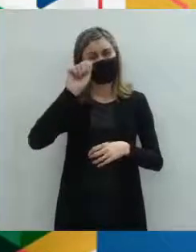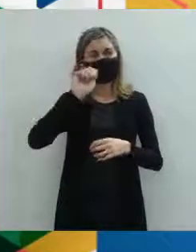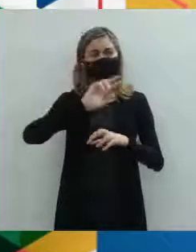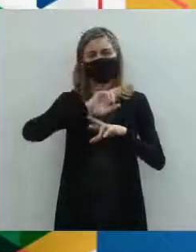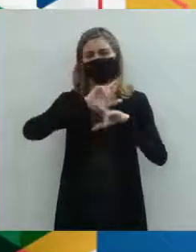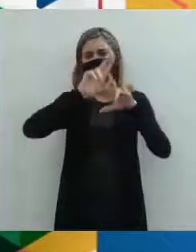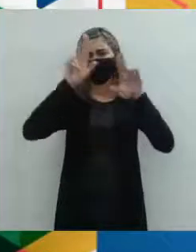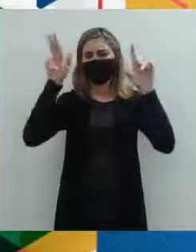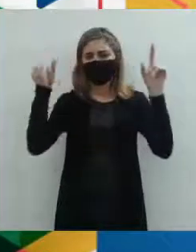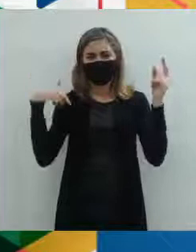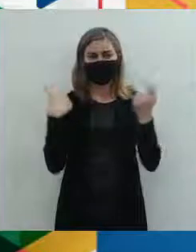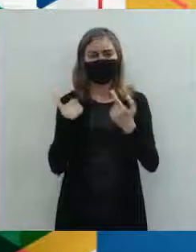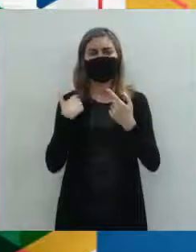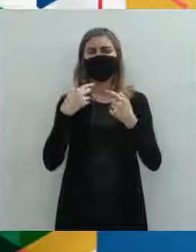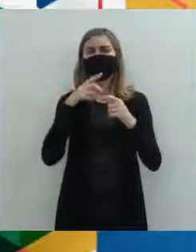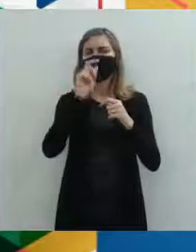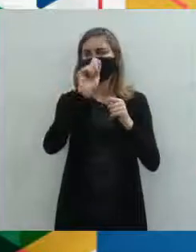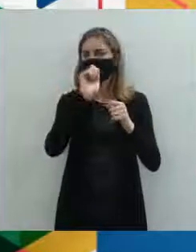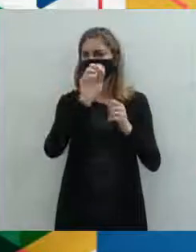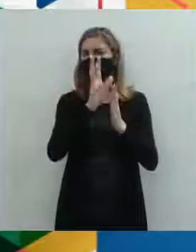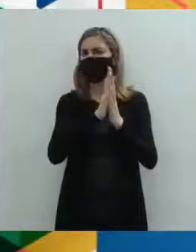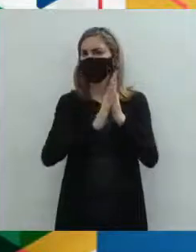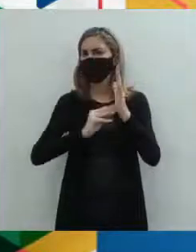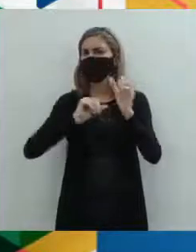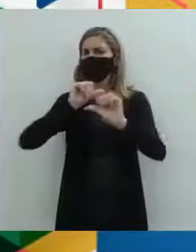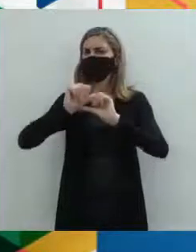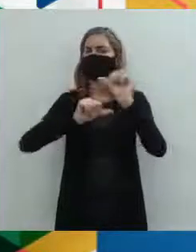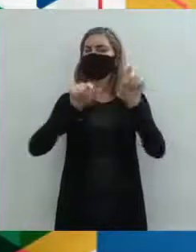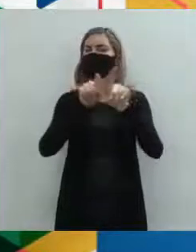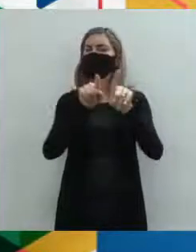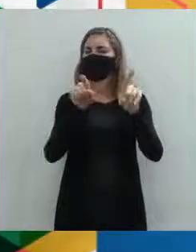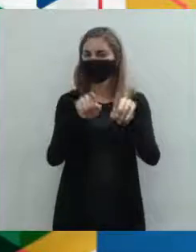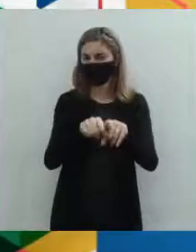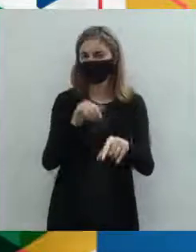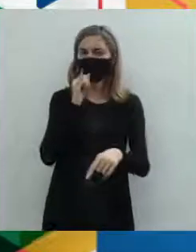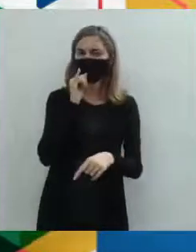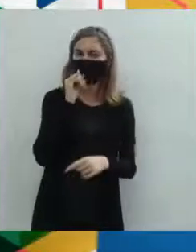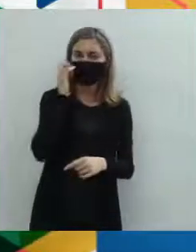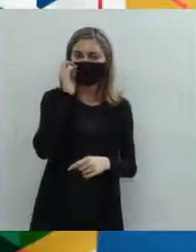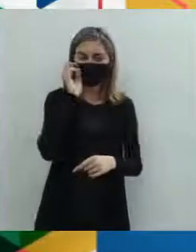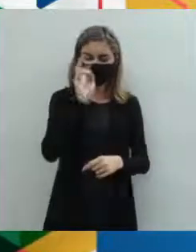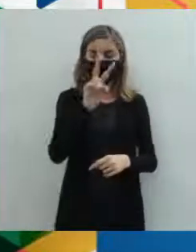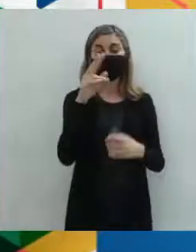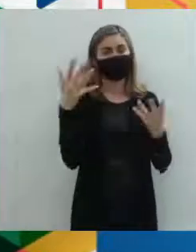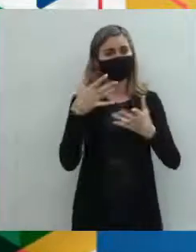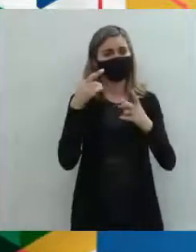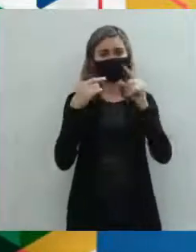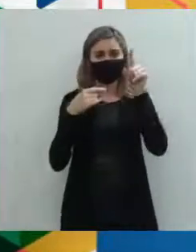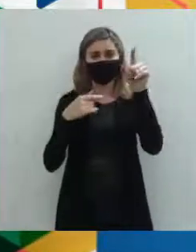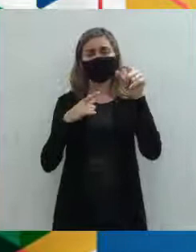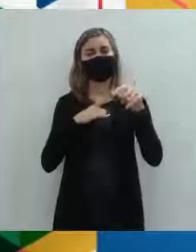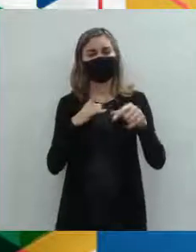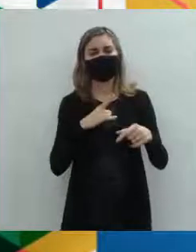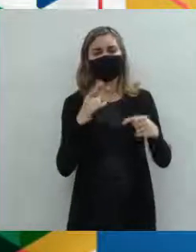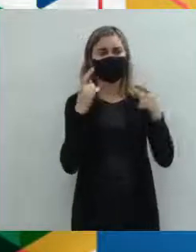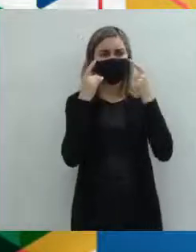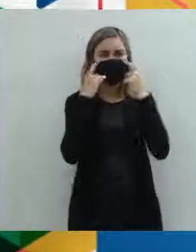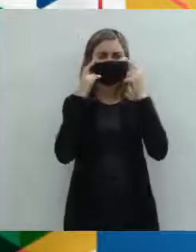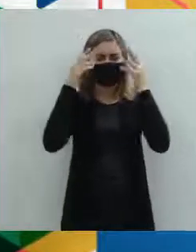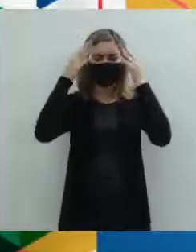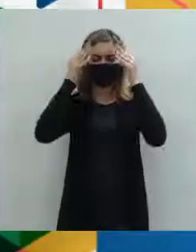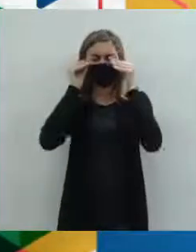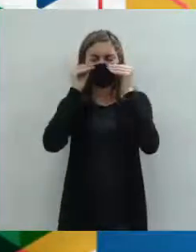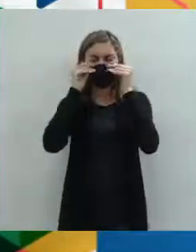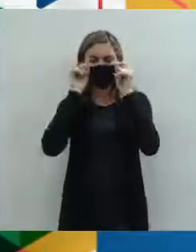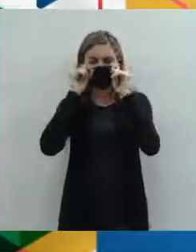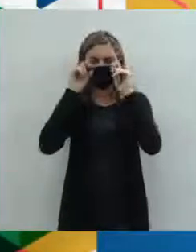Diversas espécies de coruja podem se camuflar, como exemplo que a gente está vendo agora. Ela está com o olhinho fechado. Se ela